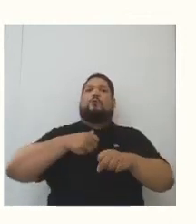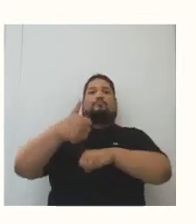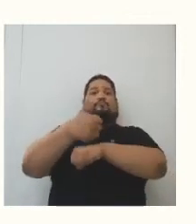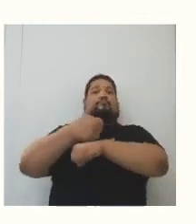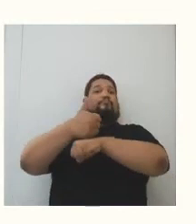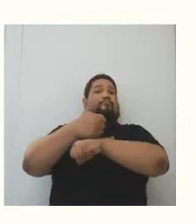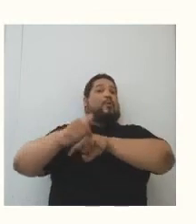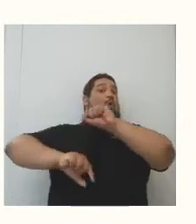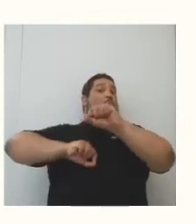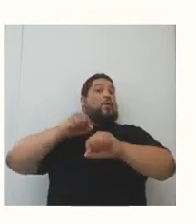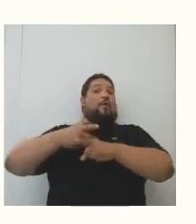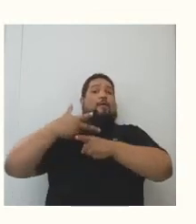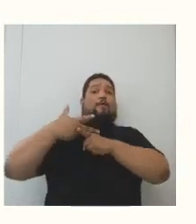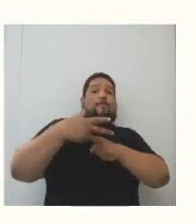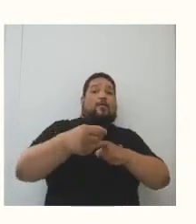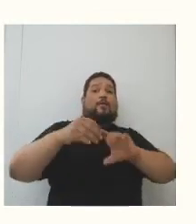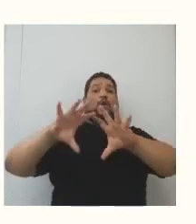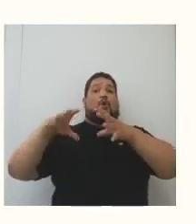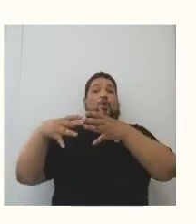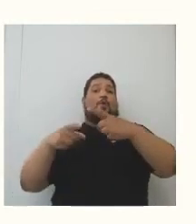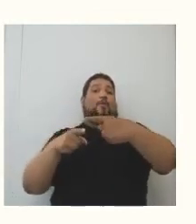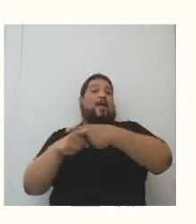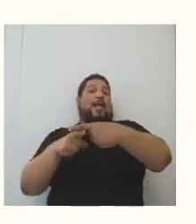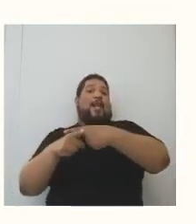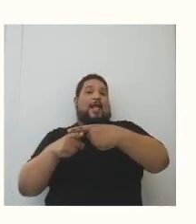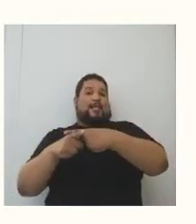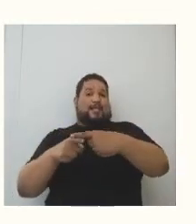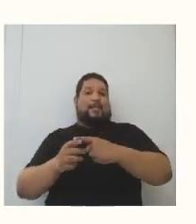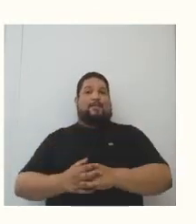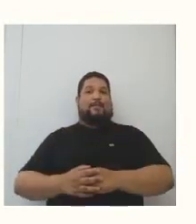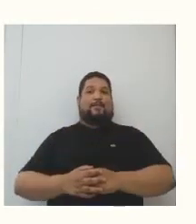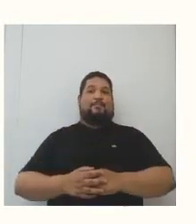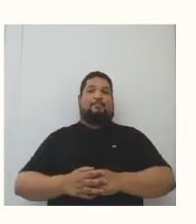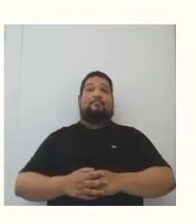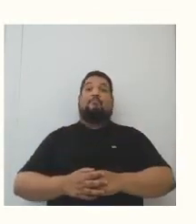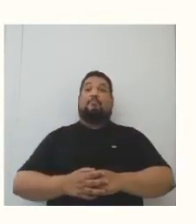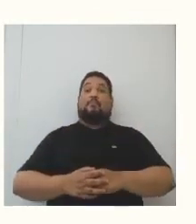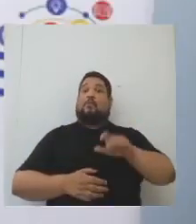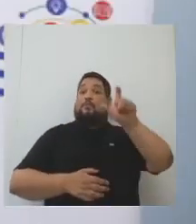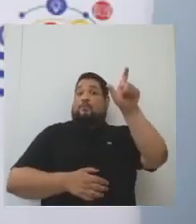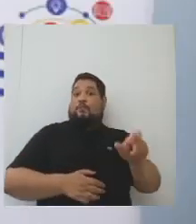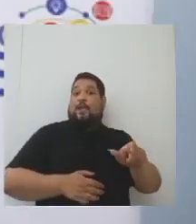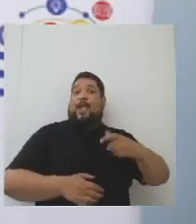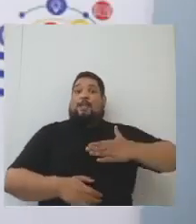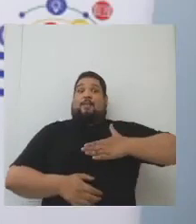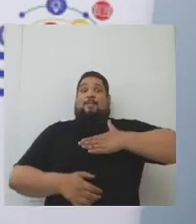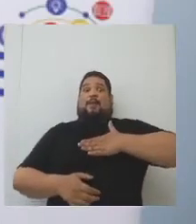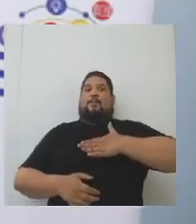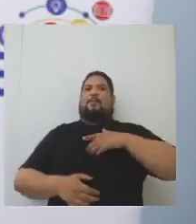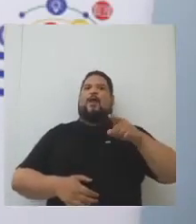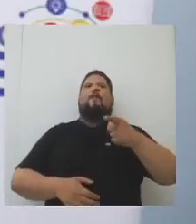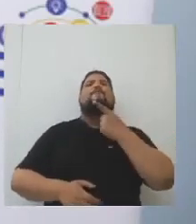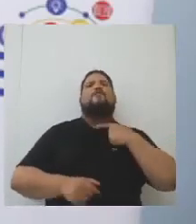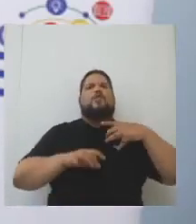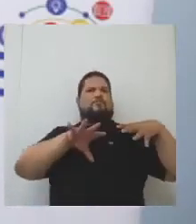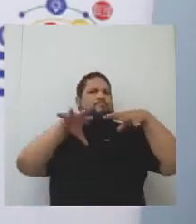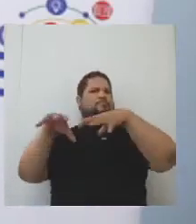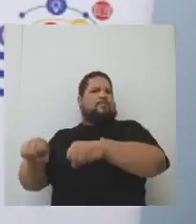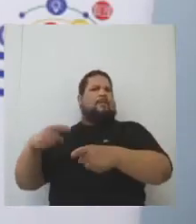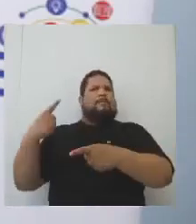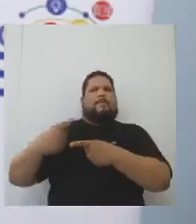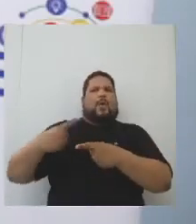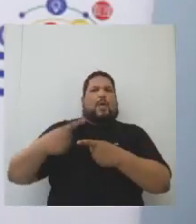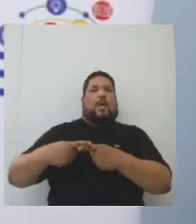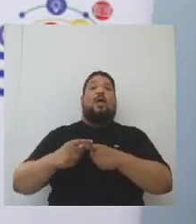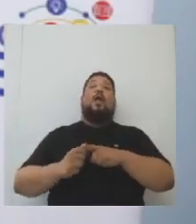verdade, aí, a vitória para o lado da Inglaterra. Então, Napoleão, nesse momento, por que decidiu invadir? nesse